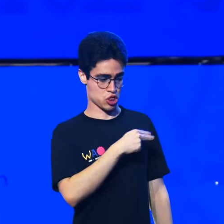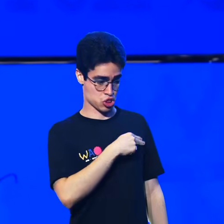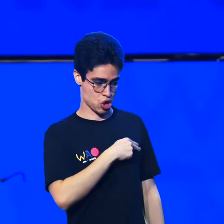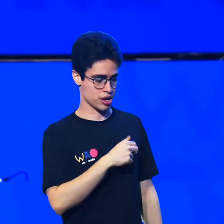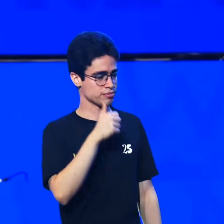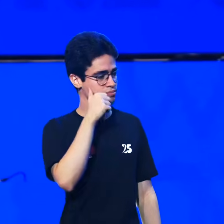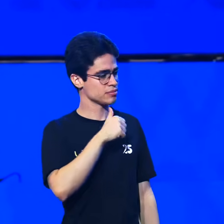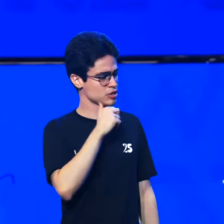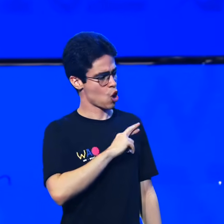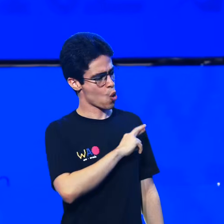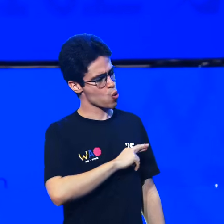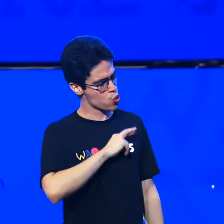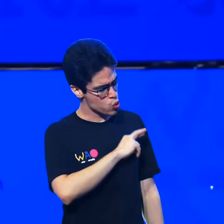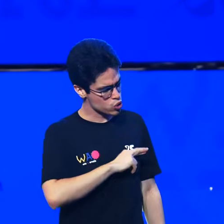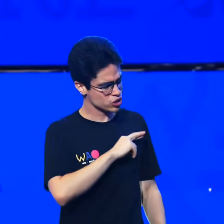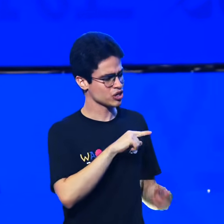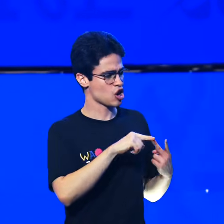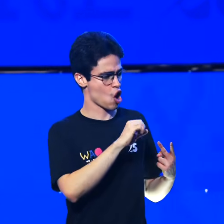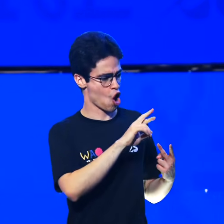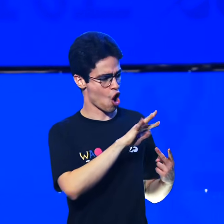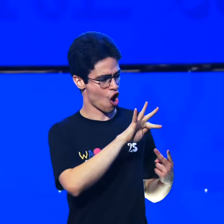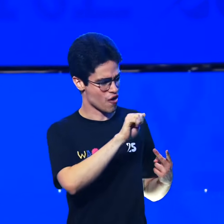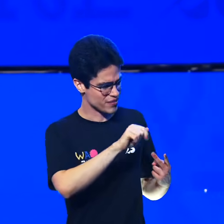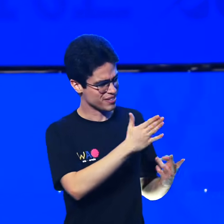Ruth, Orfa: venha comigo.